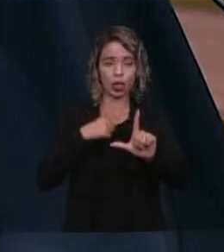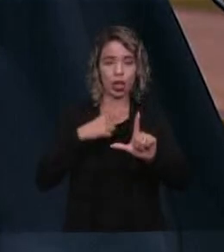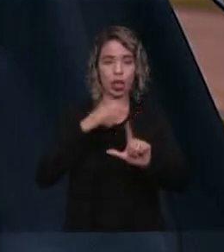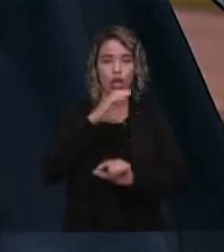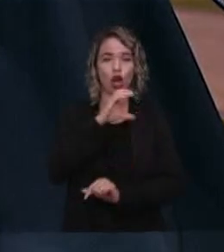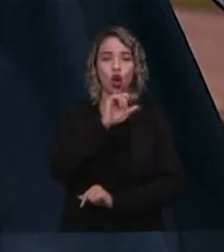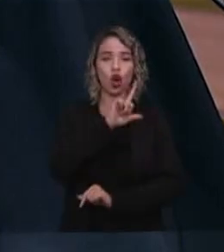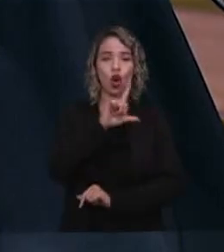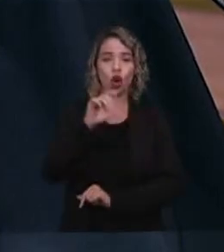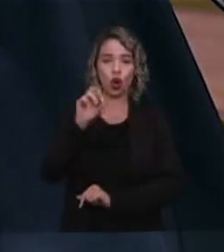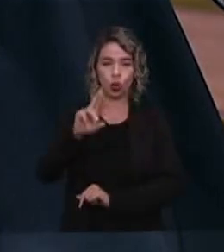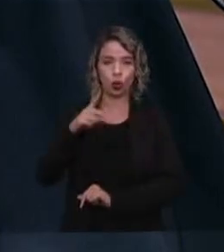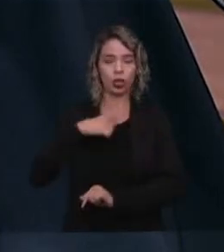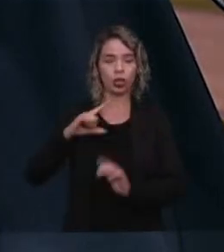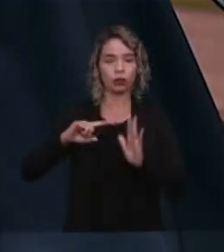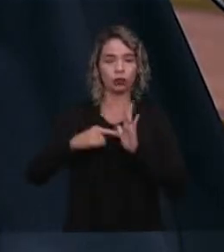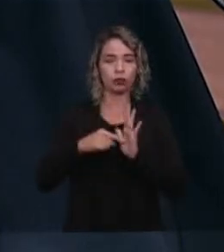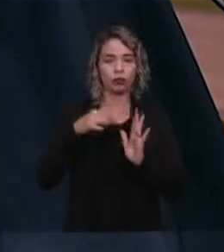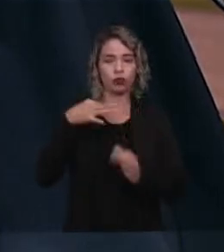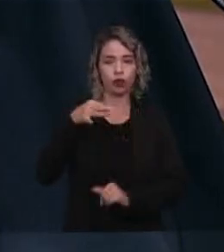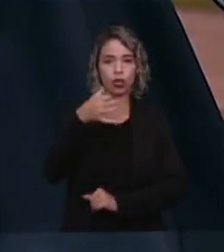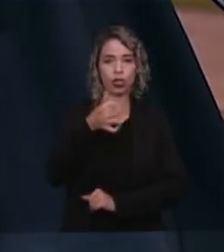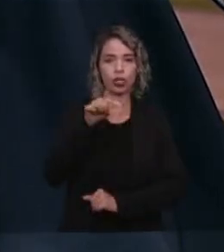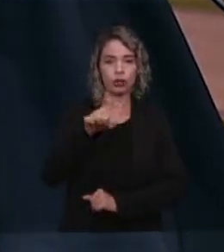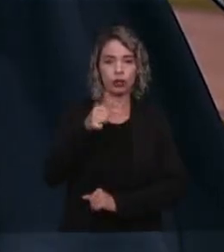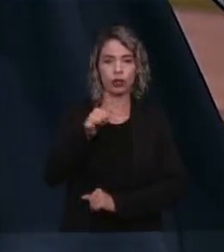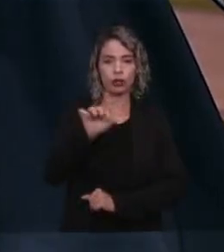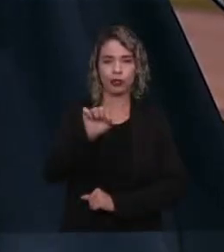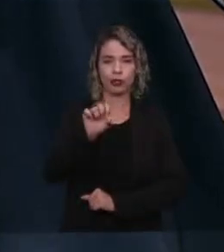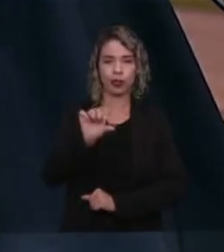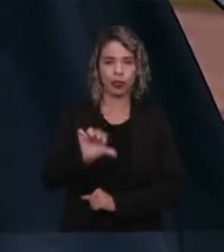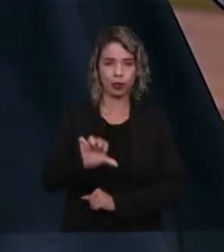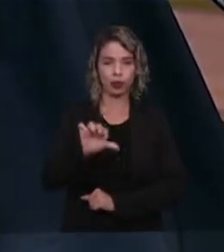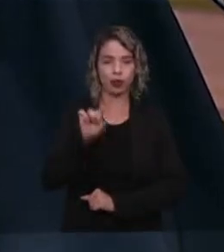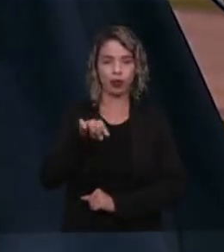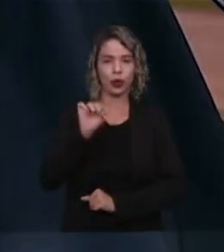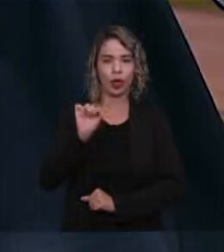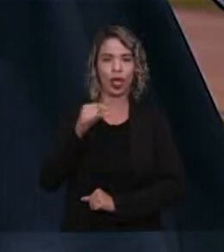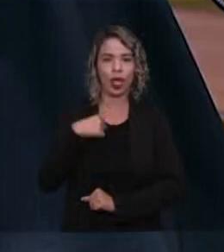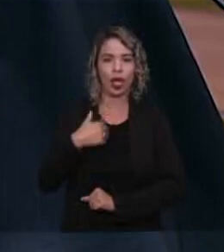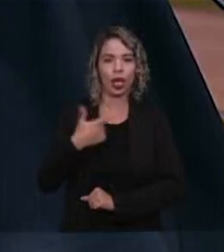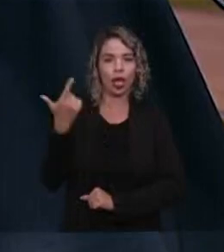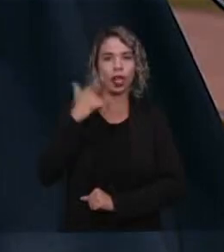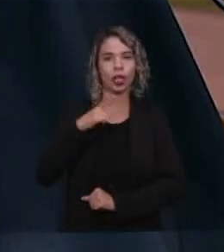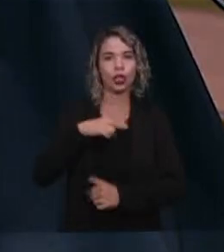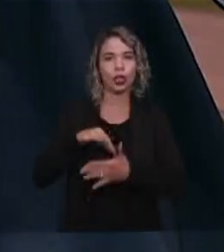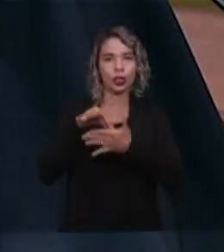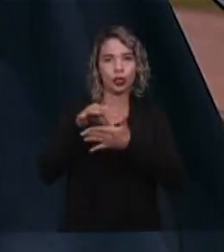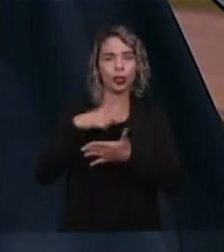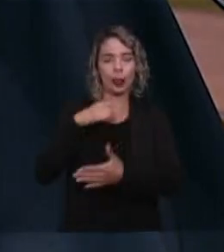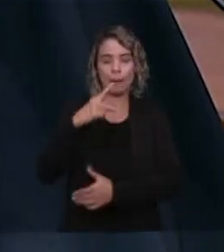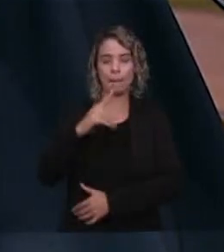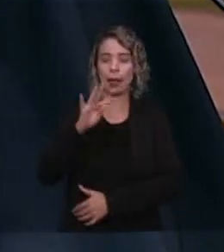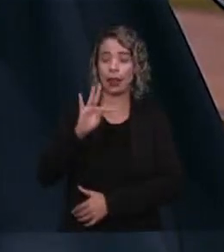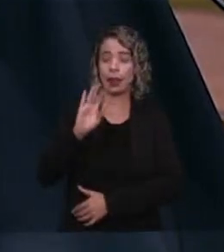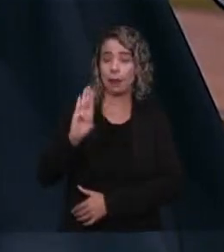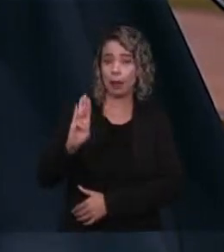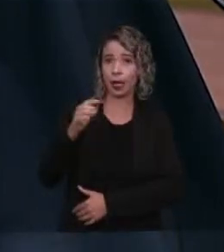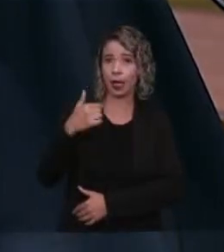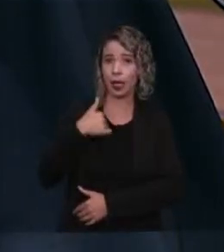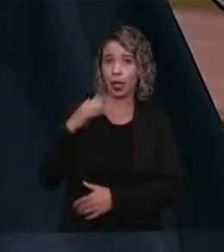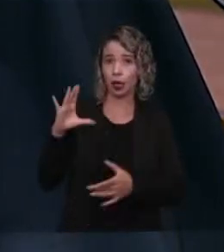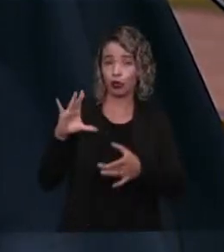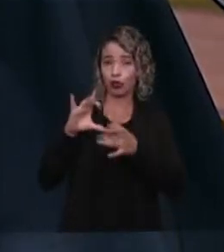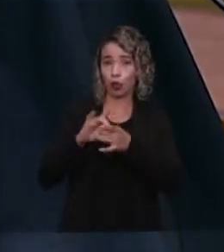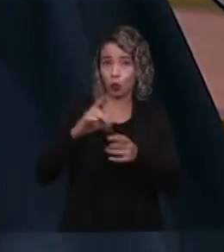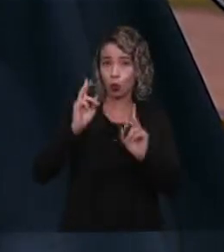em seu interrogatório de folha 6.789 que o ato partiu da liderança do PTB, partido ao qual eu estava